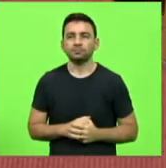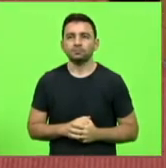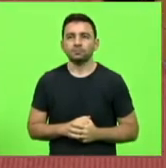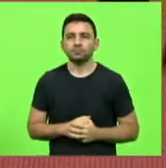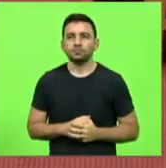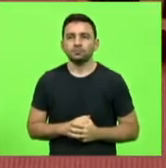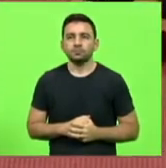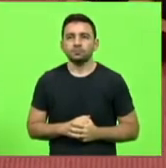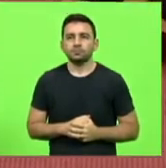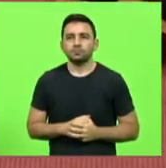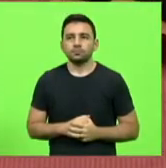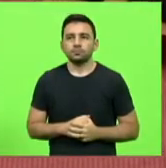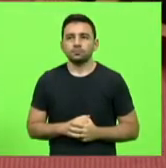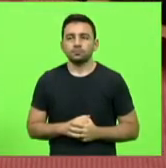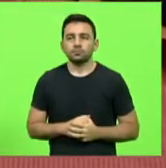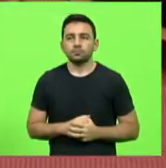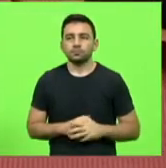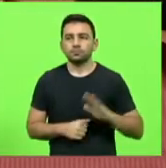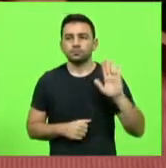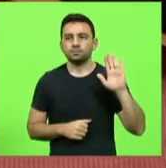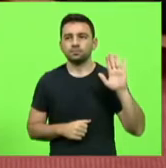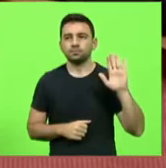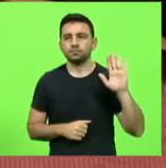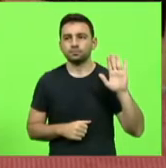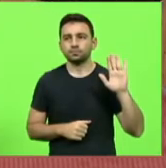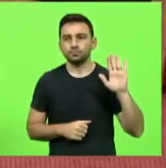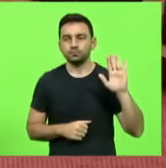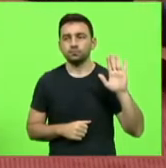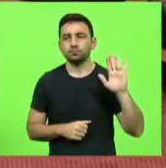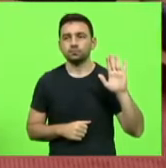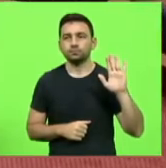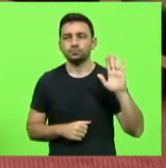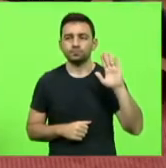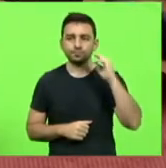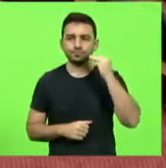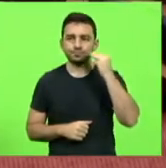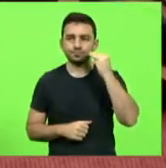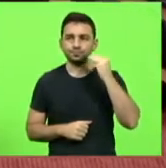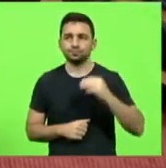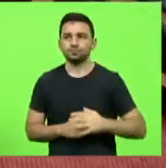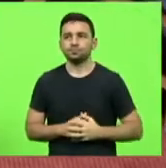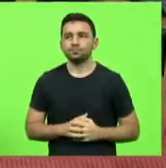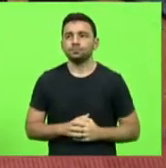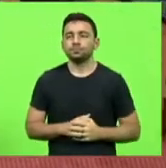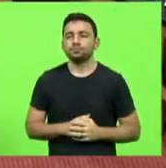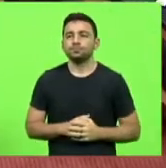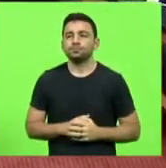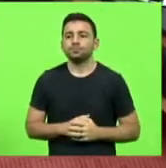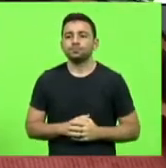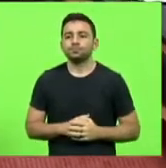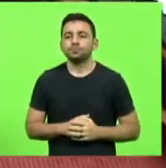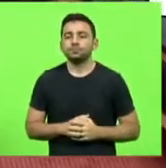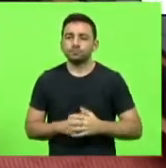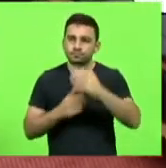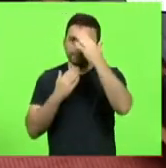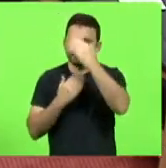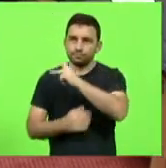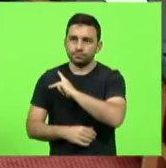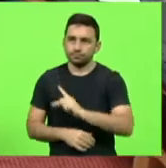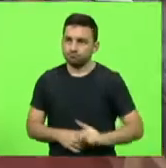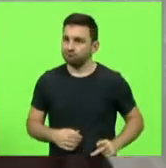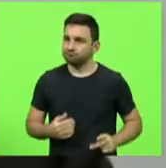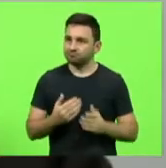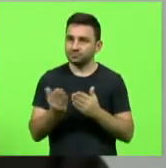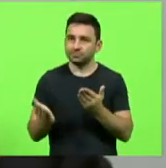Senhor presidente, encaminhamento de voto. Encaminhamento de voto, com a palavra o deputado Márcio Machado. Obrigado, presidente, aos nobres